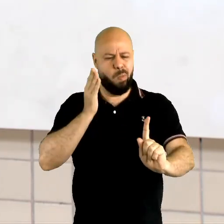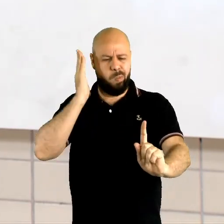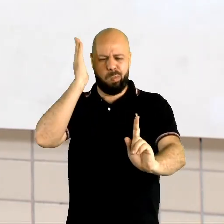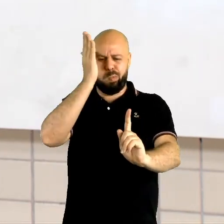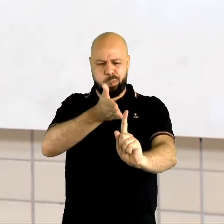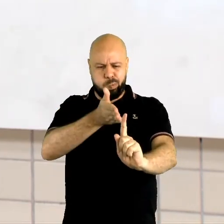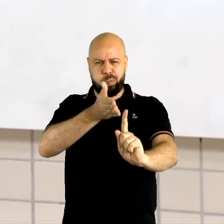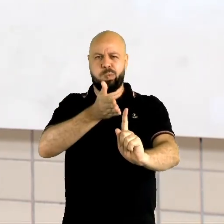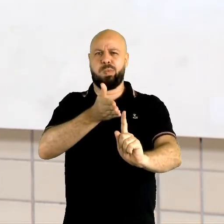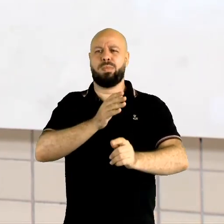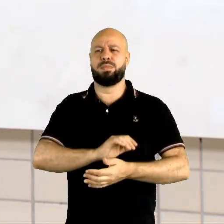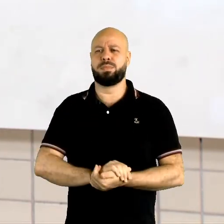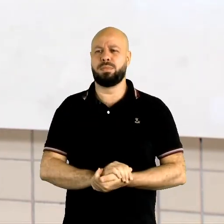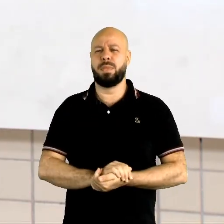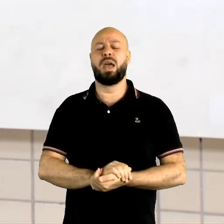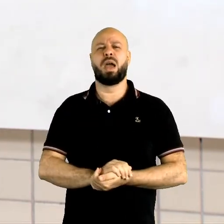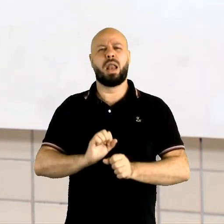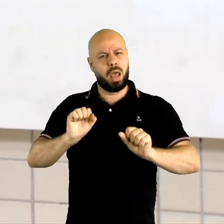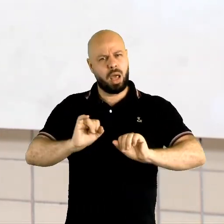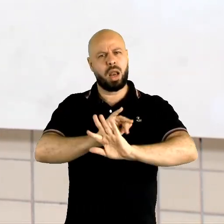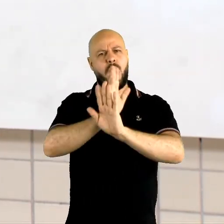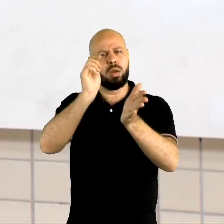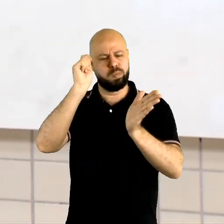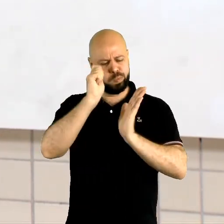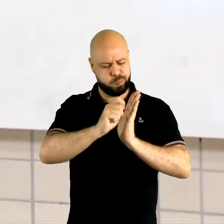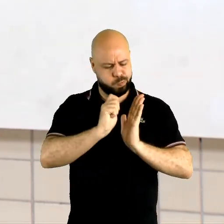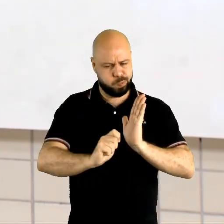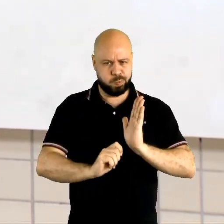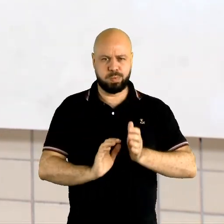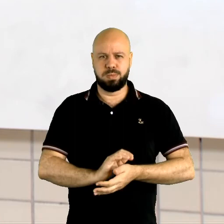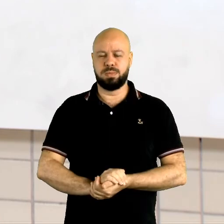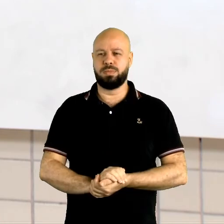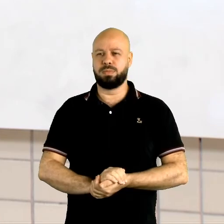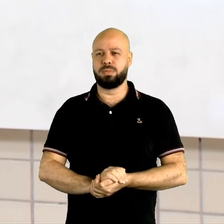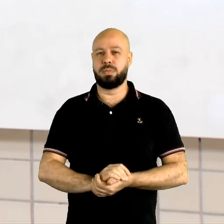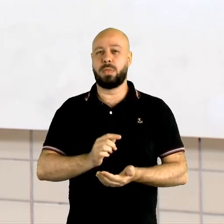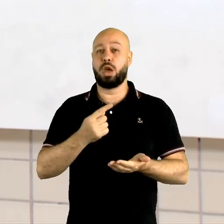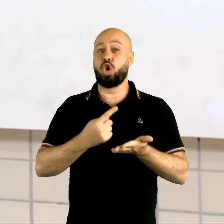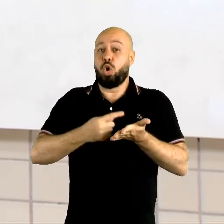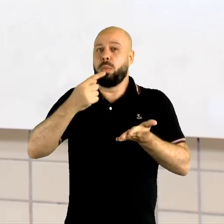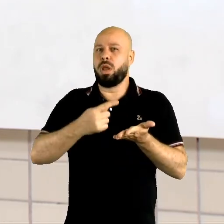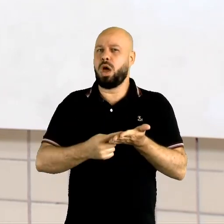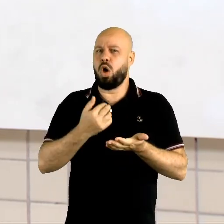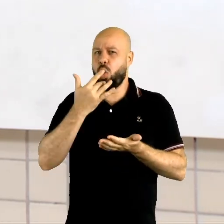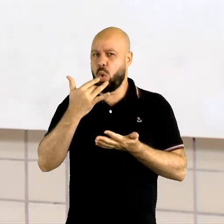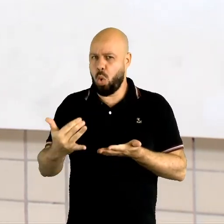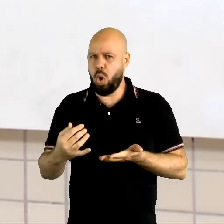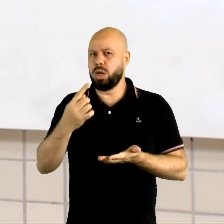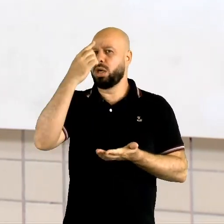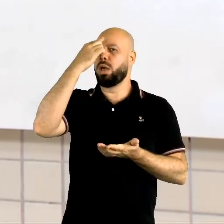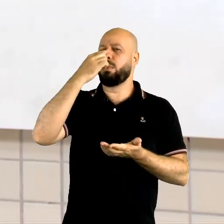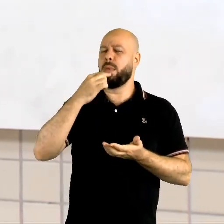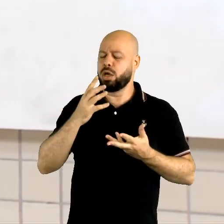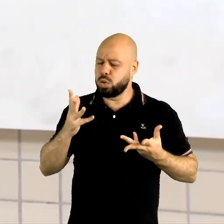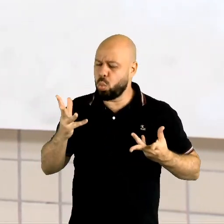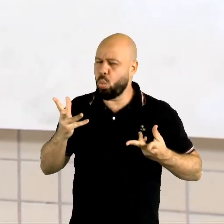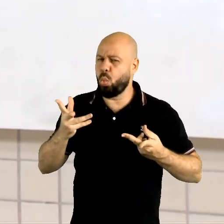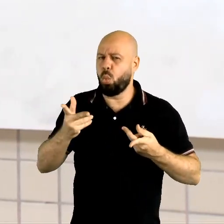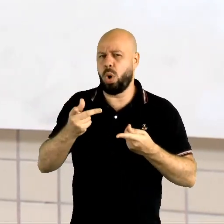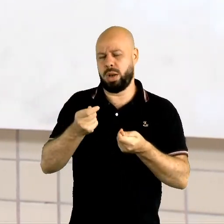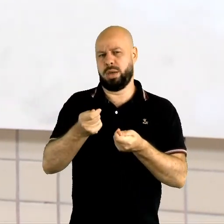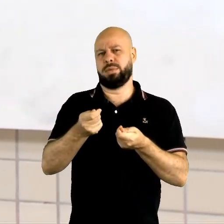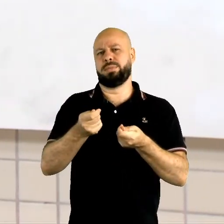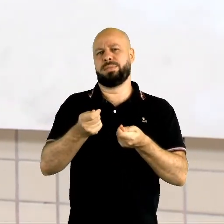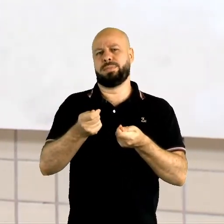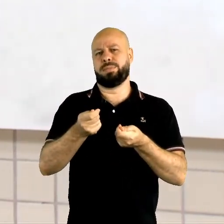escreva claramente aquilo que você quer falar, certo? Combinar cores e imagens com qualidade.